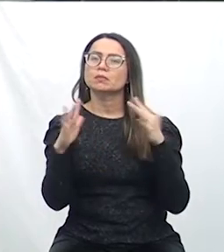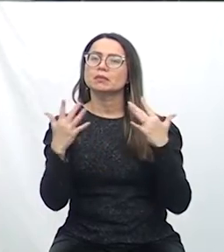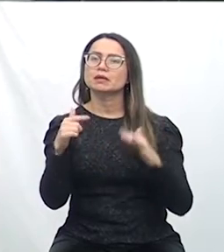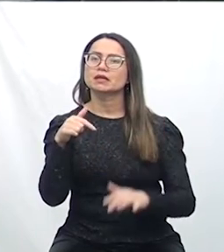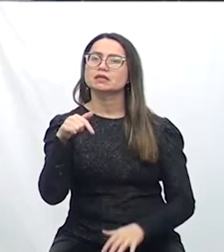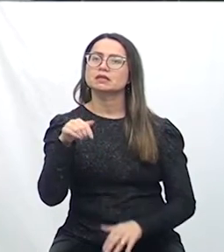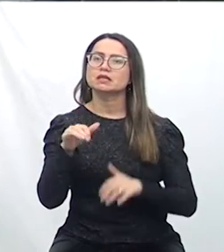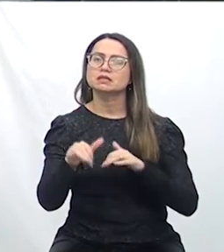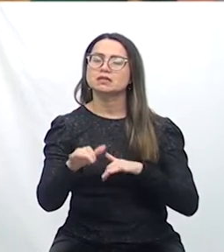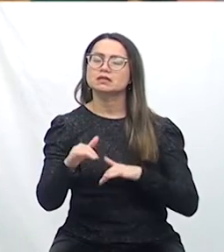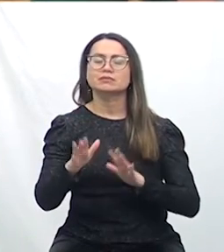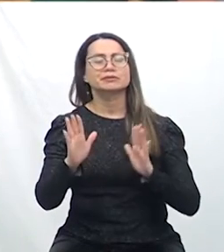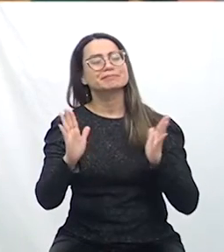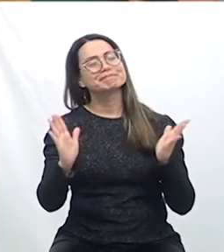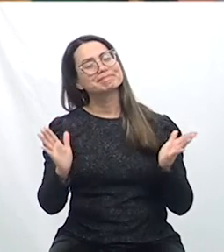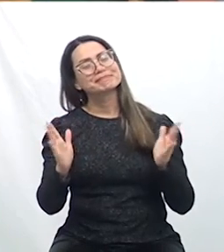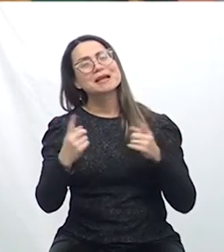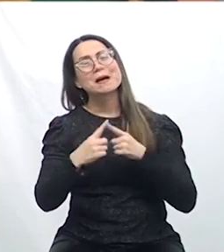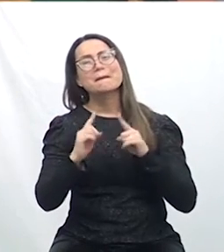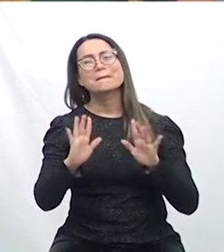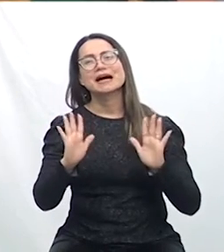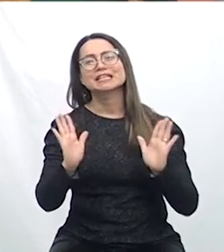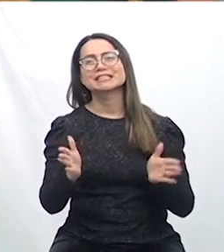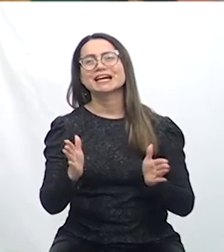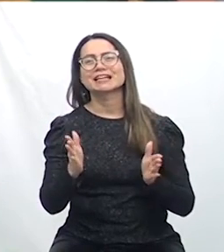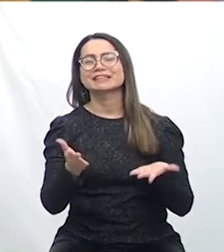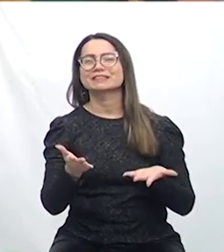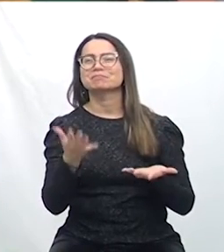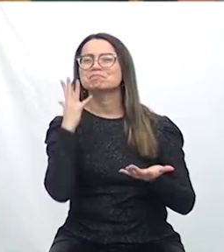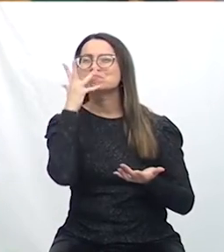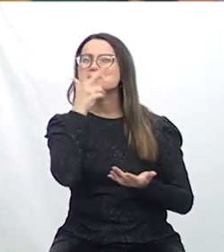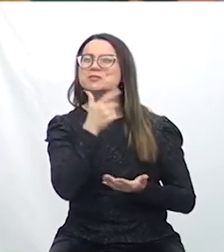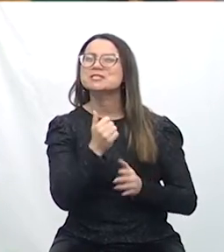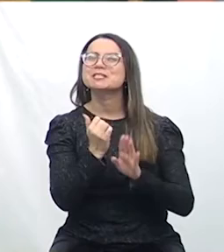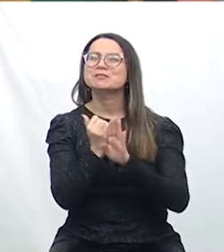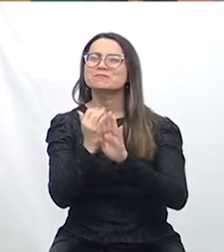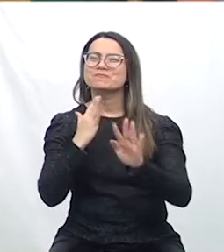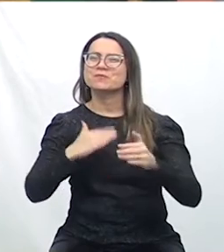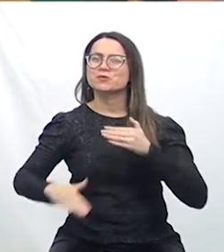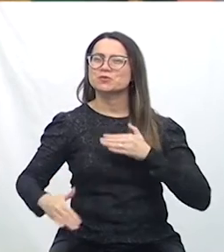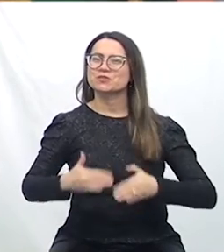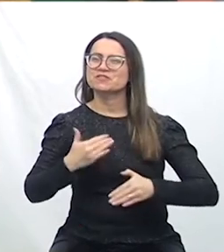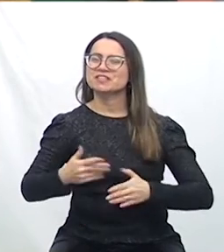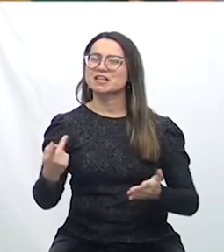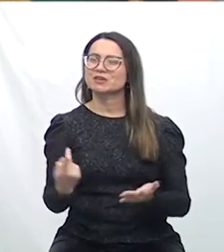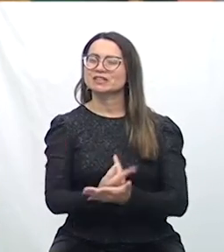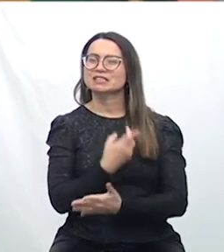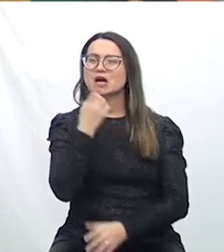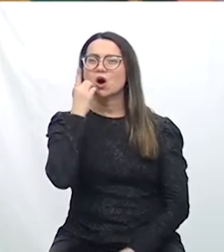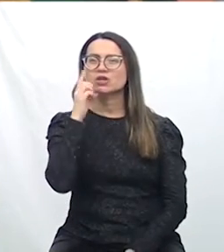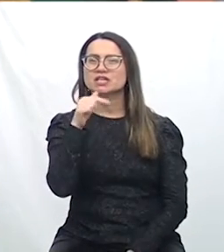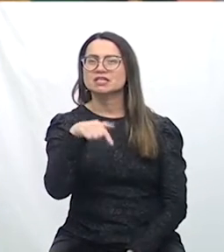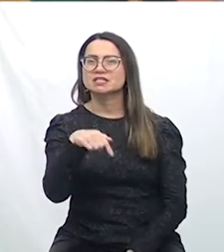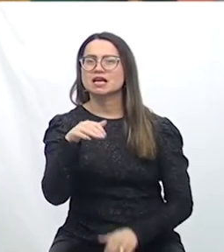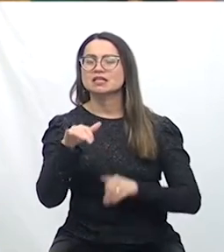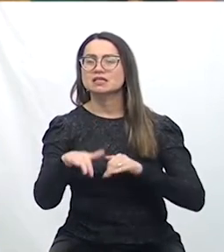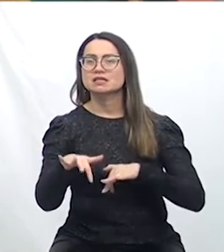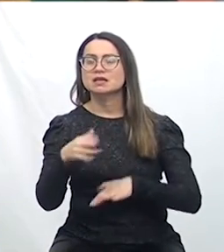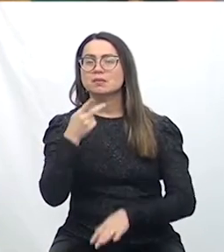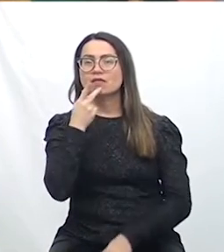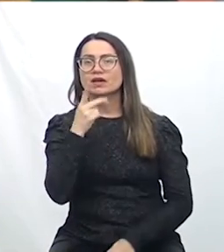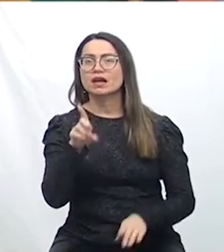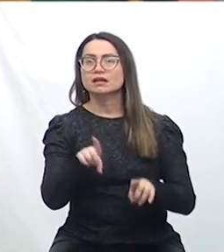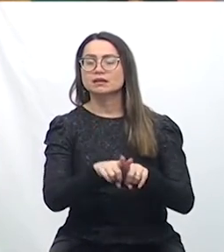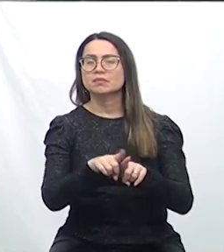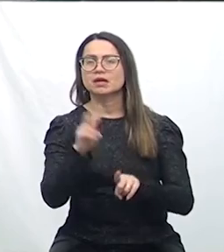que todos falaram do belo desfile que nós tivemos no dia 7 de setembro, e falar para o